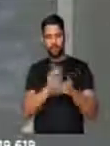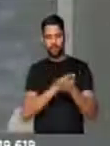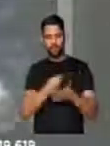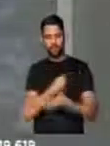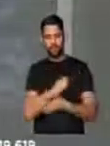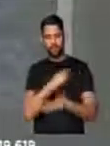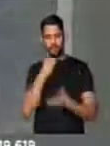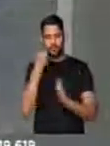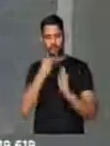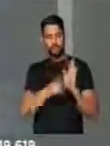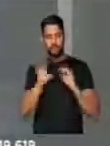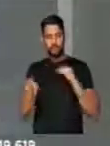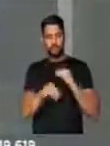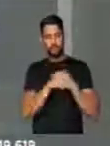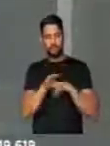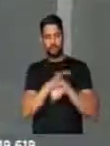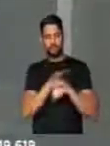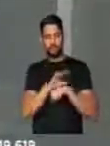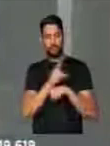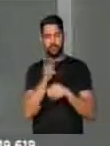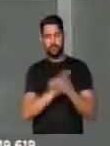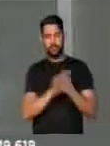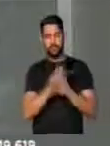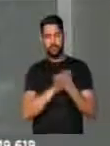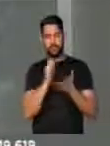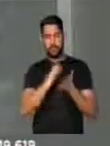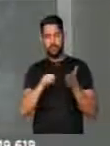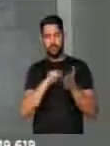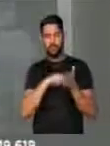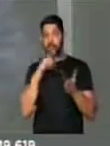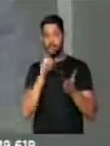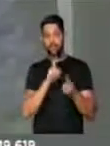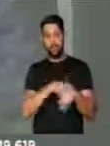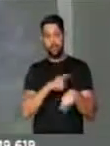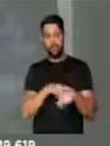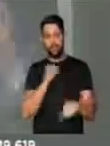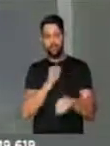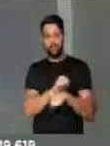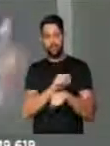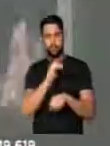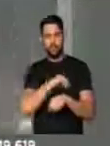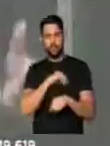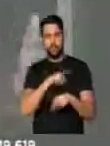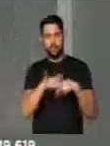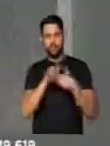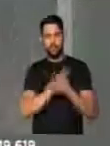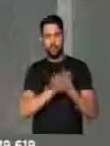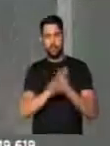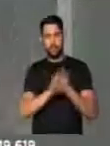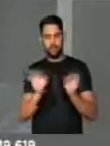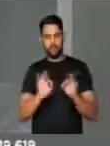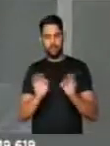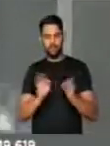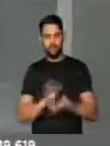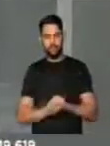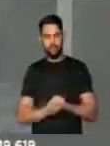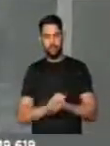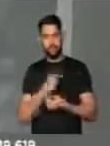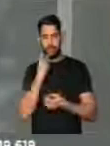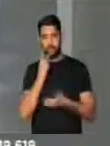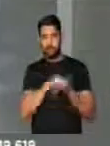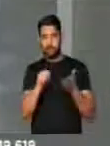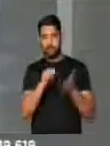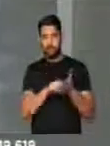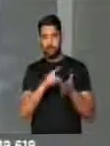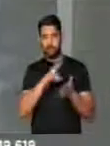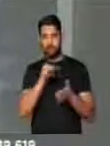no projeto da emenda constitucional. Não está escrito em momento algum congelamento de absolutamente nada. O que está escrito